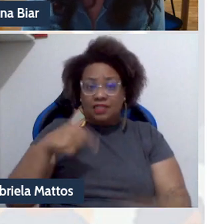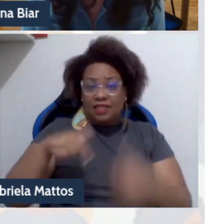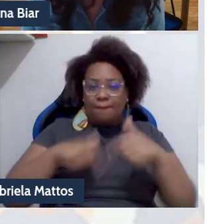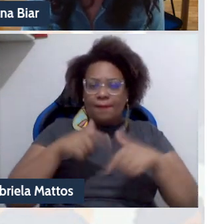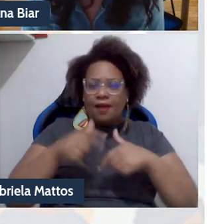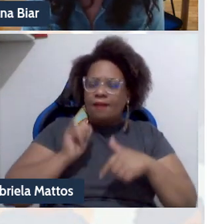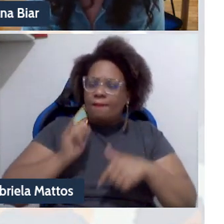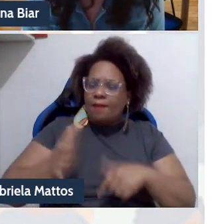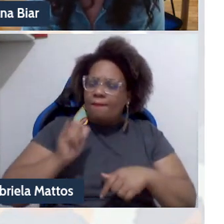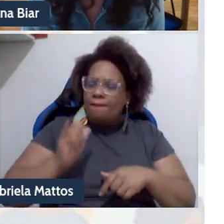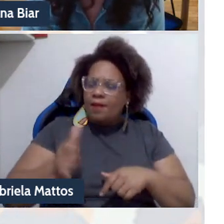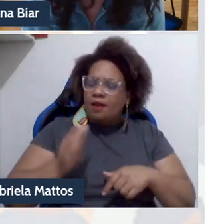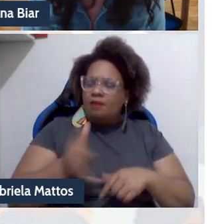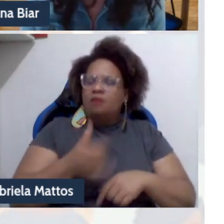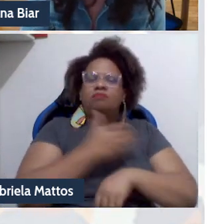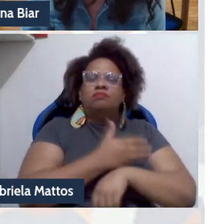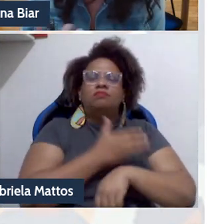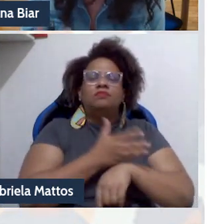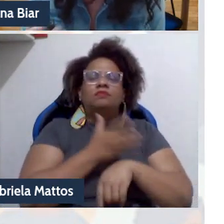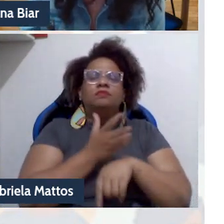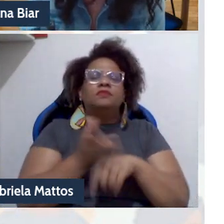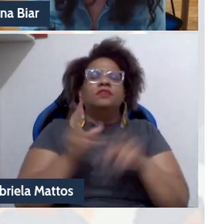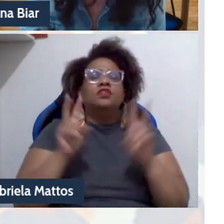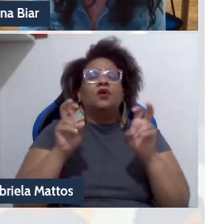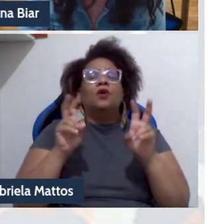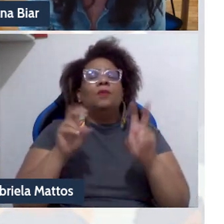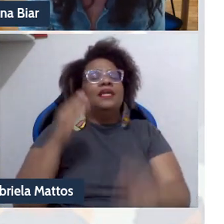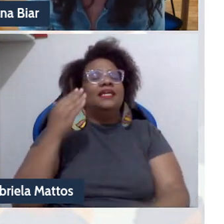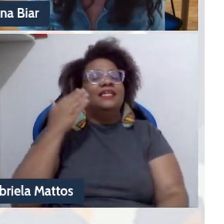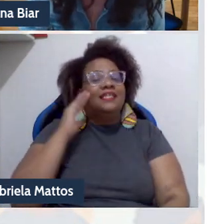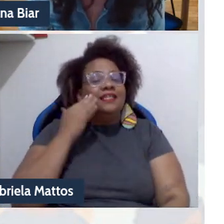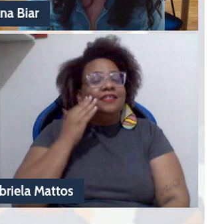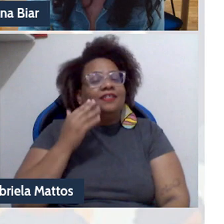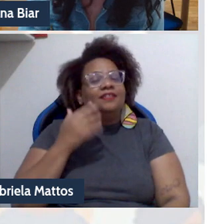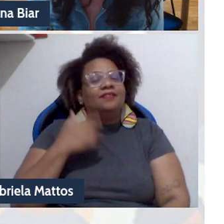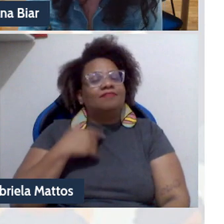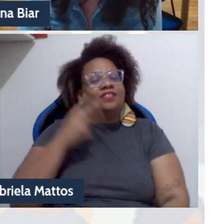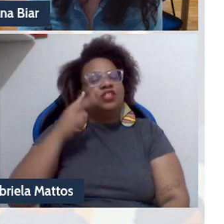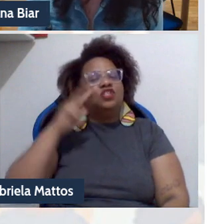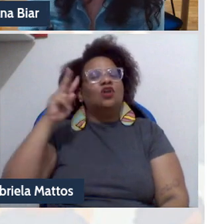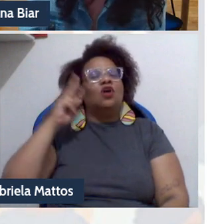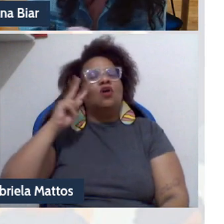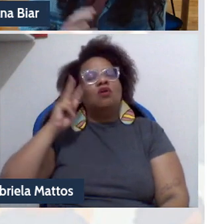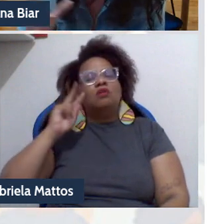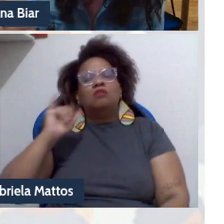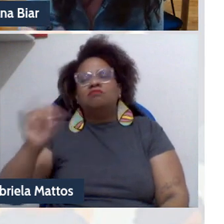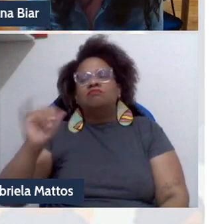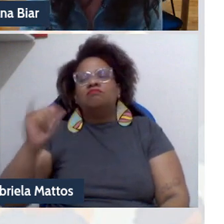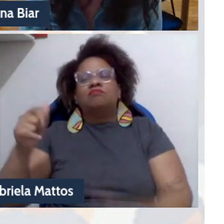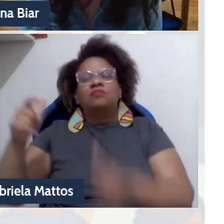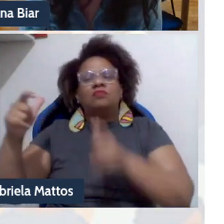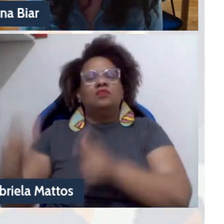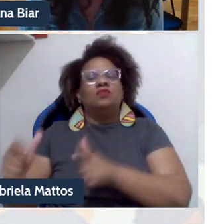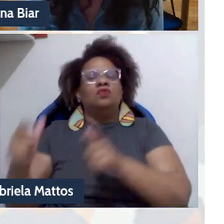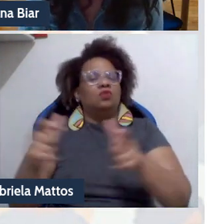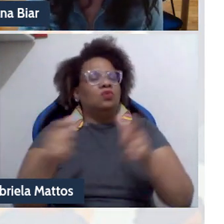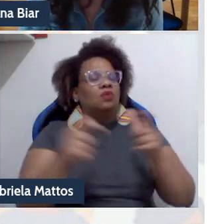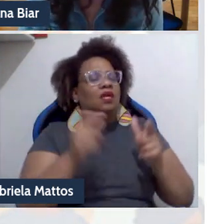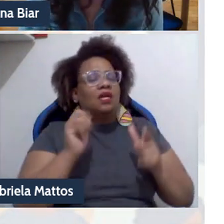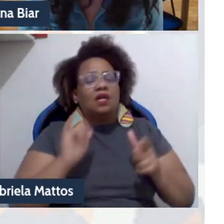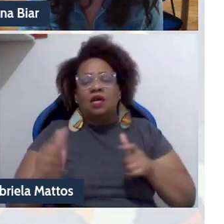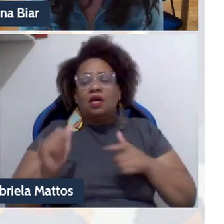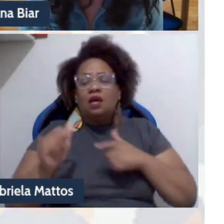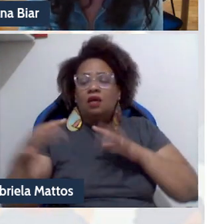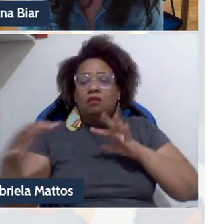todo entendendo que essas histórias que a gente conta em cenários específicos, elas estão atreladas a